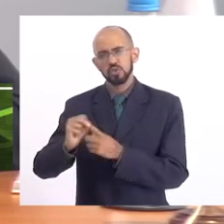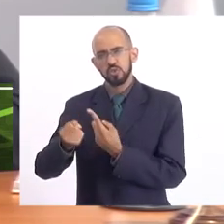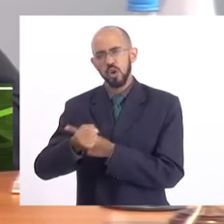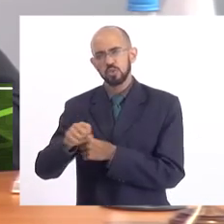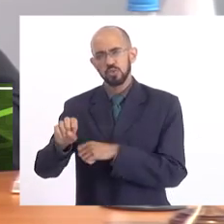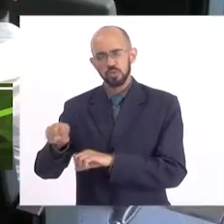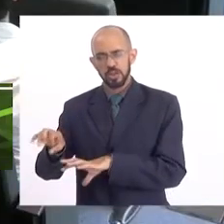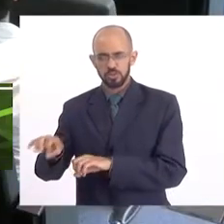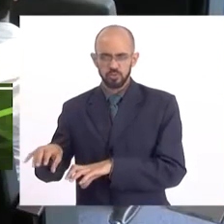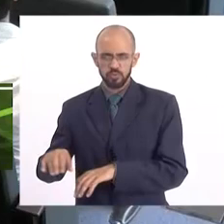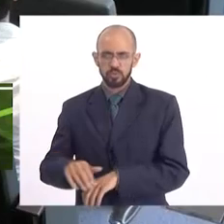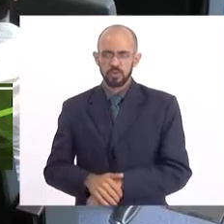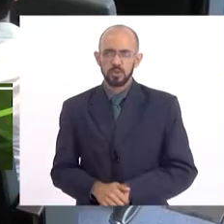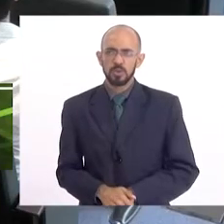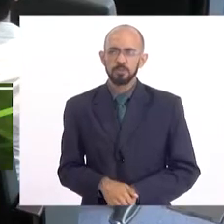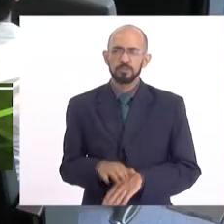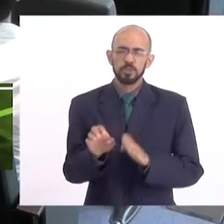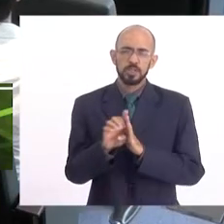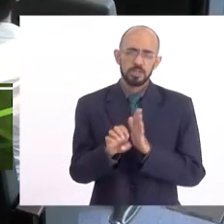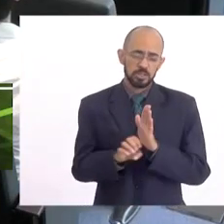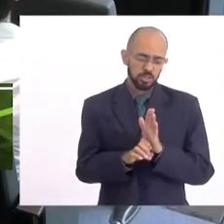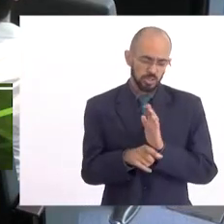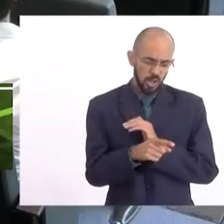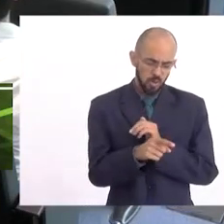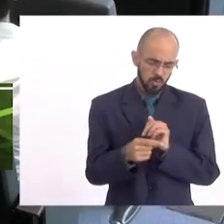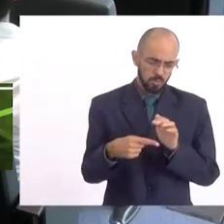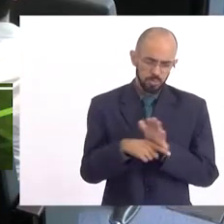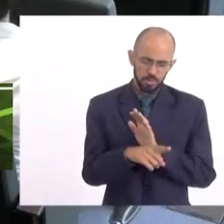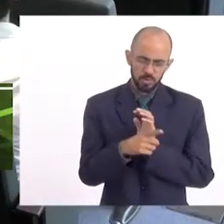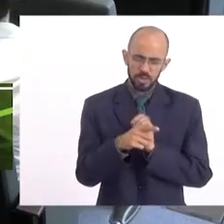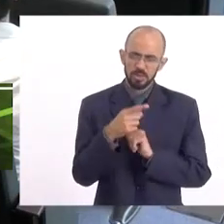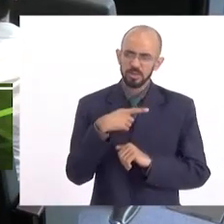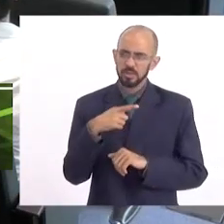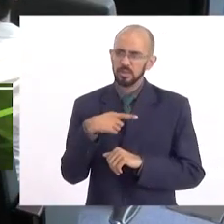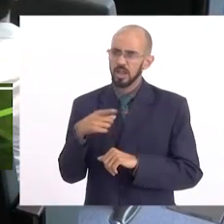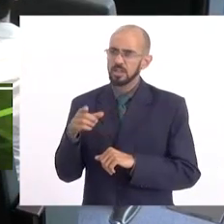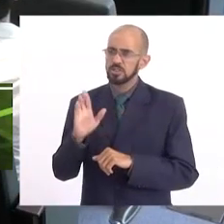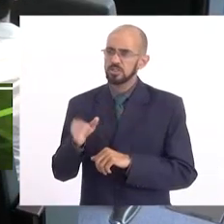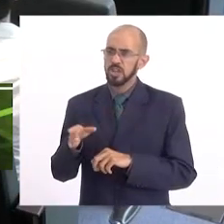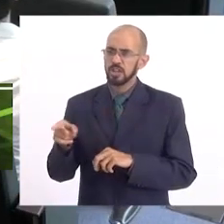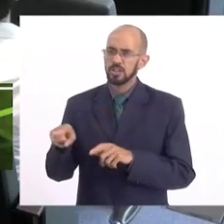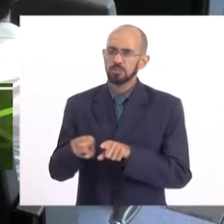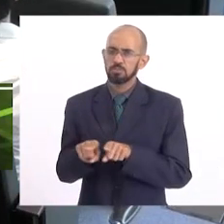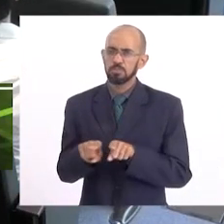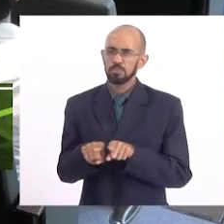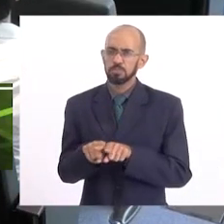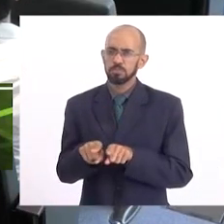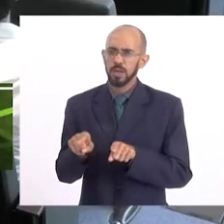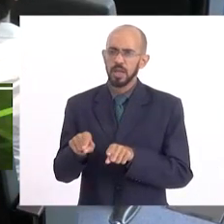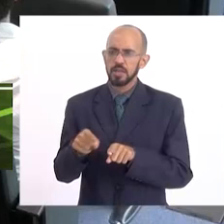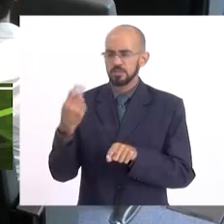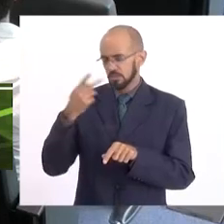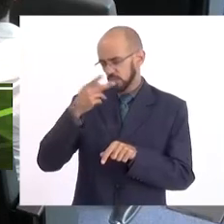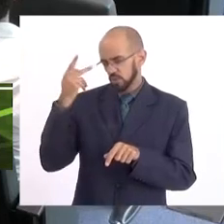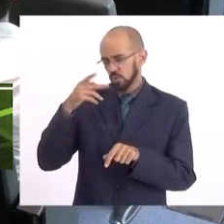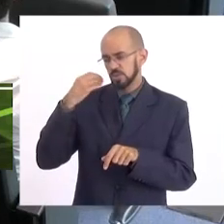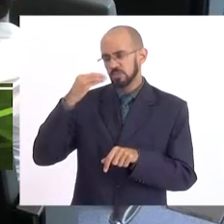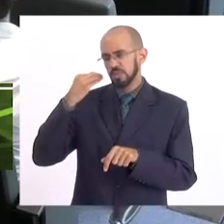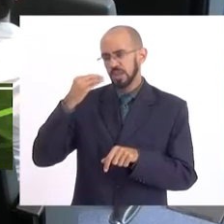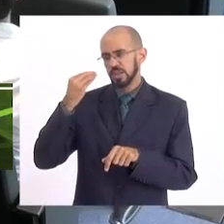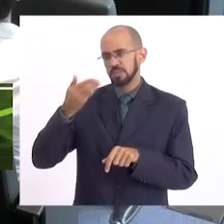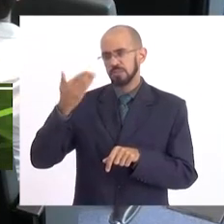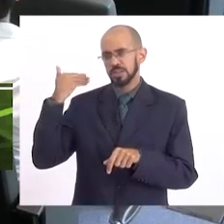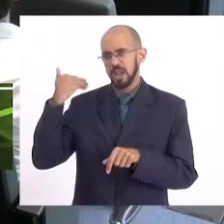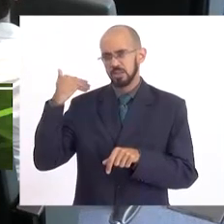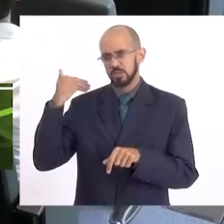E nesse edital da UERJ já tem a previsão daqueles que já estiveram no passado próximo em atividade? Exemplo do que aconteceu,